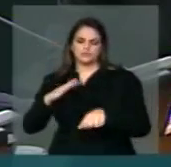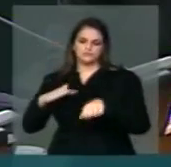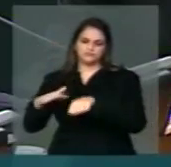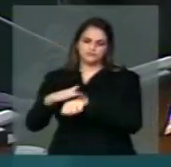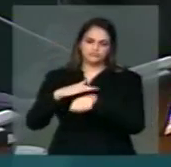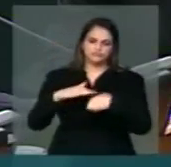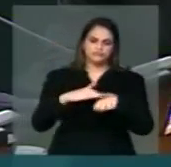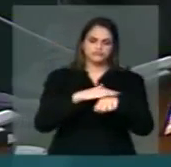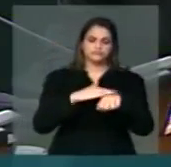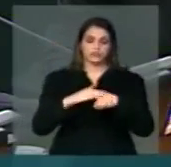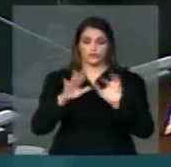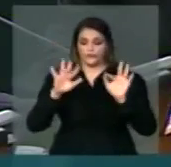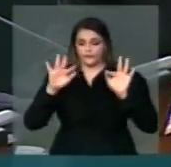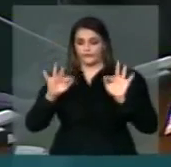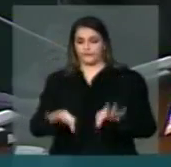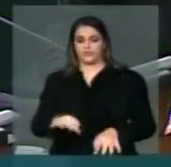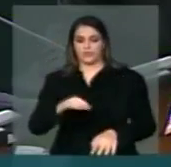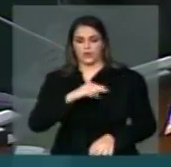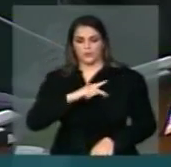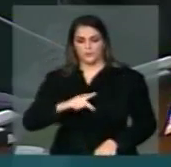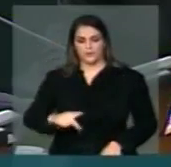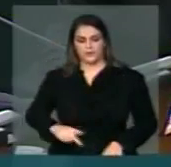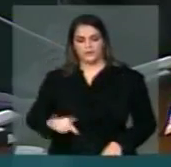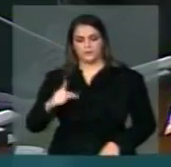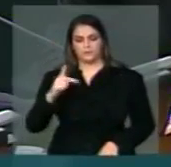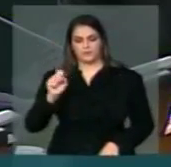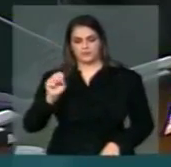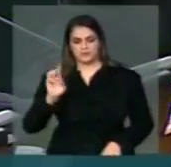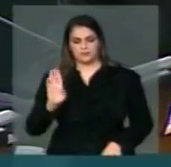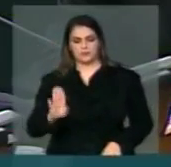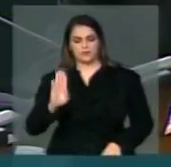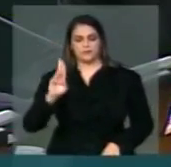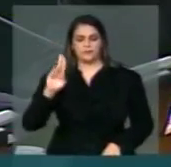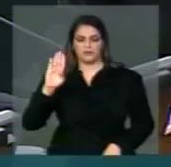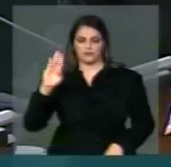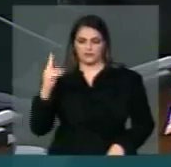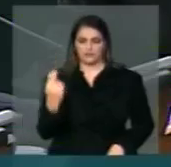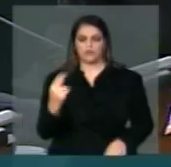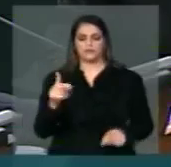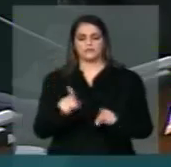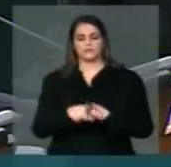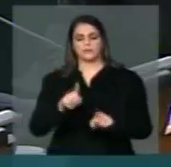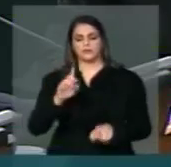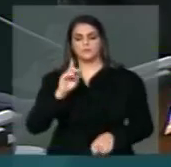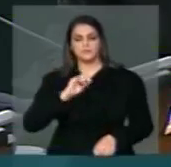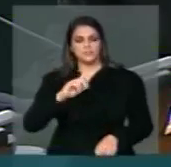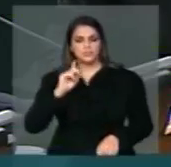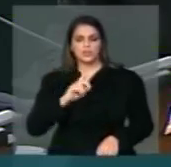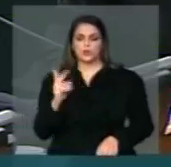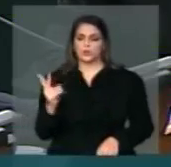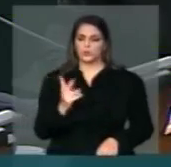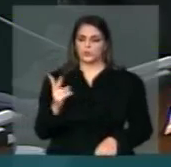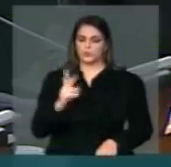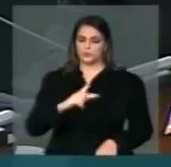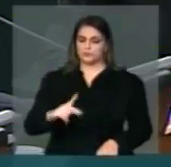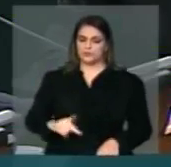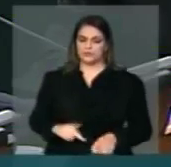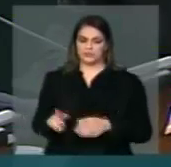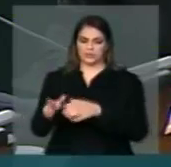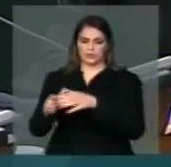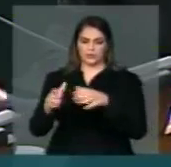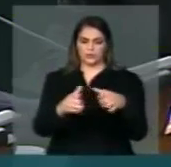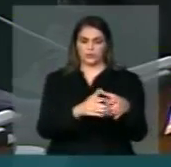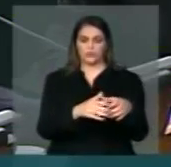o presidente do PSB Belo Horizonte, o presidente do PSB Minas Gerais, à época fizemos uma solicitação de ajuda para o partido. Essa é a função